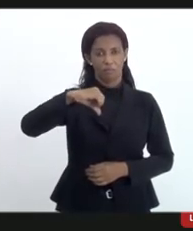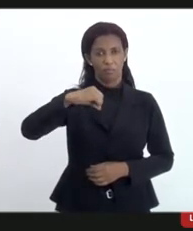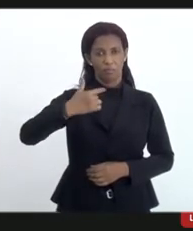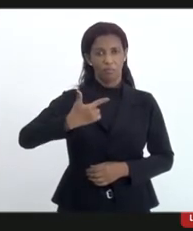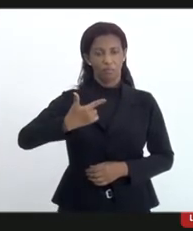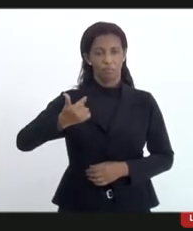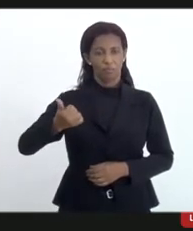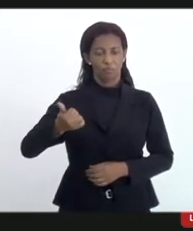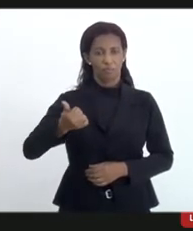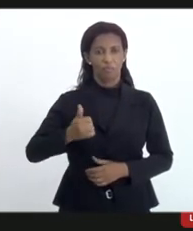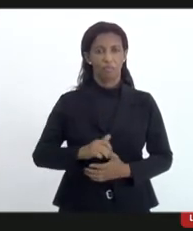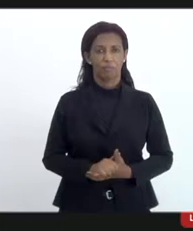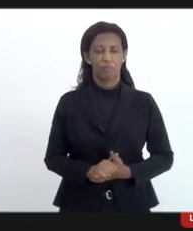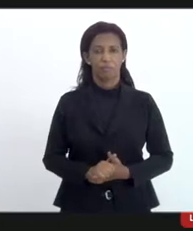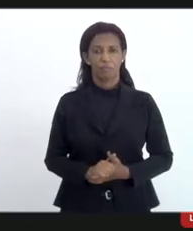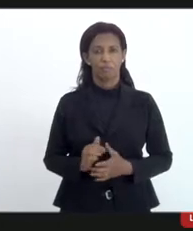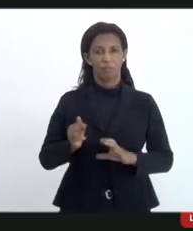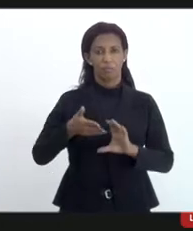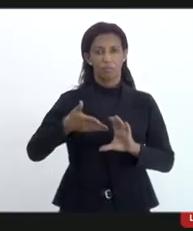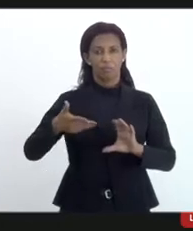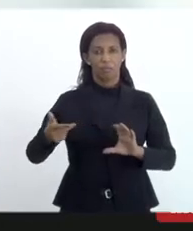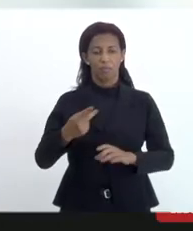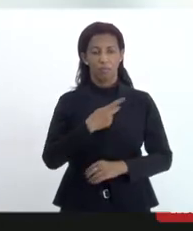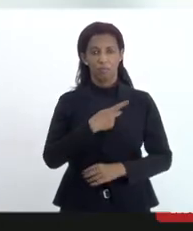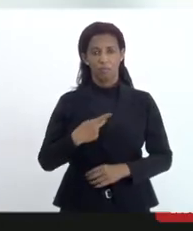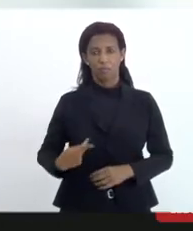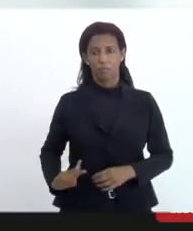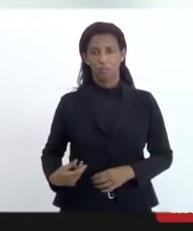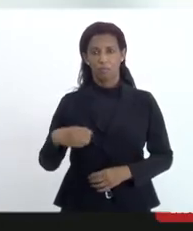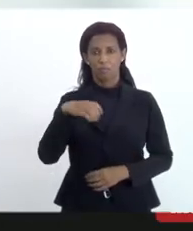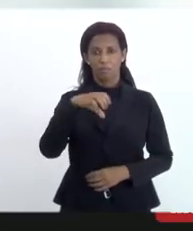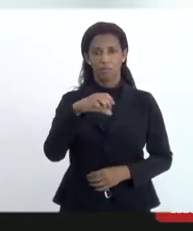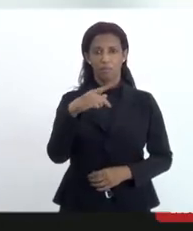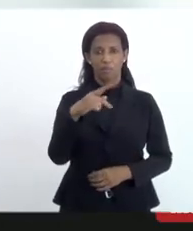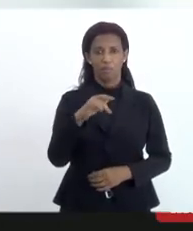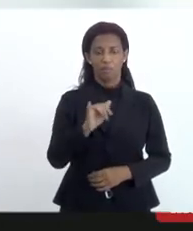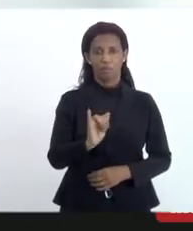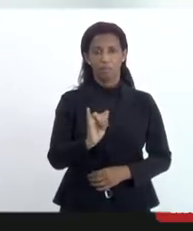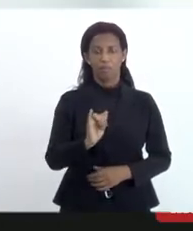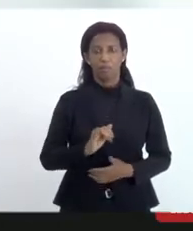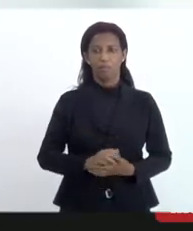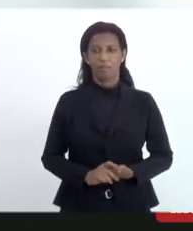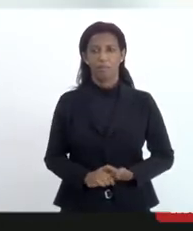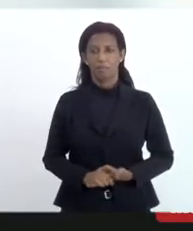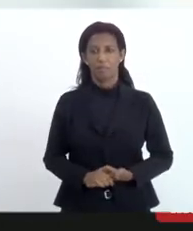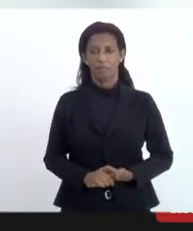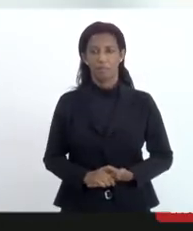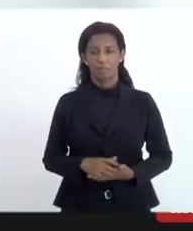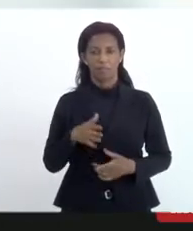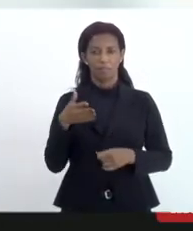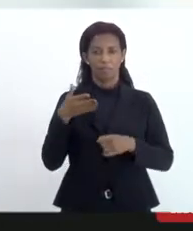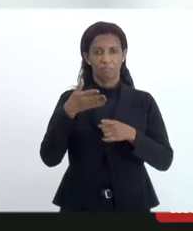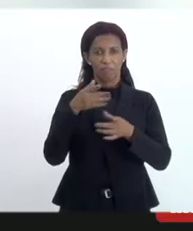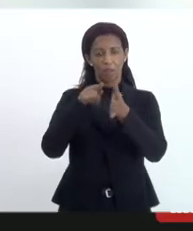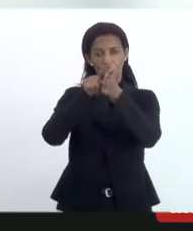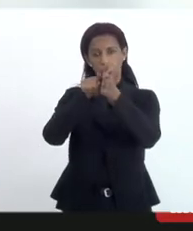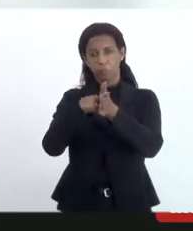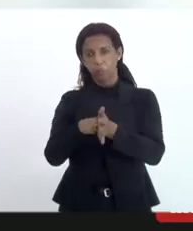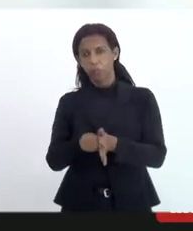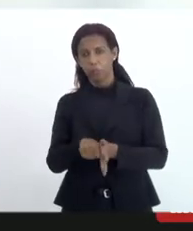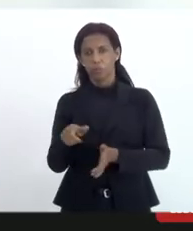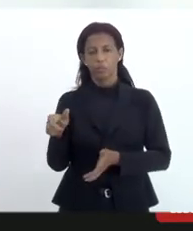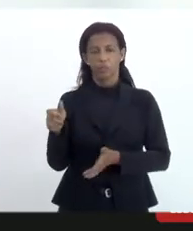9/9/21, na qualidade de presidente da CPI, que visa investigar a queda